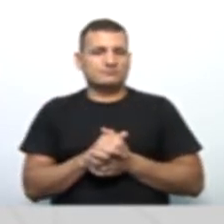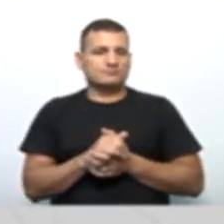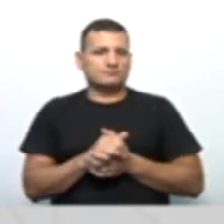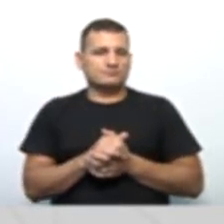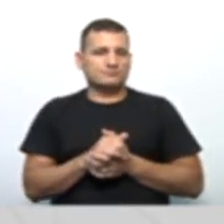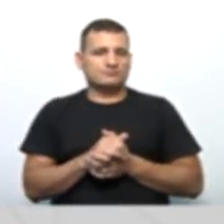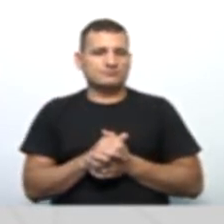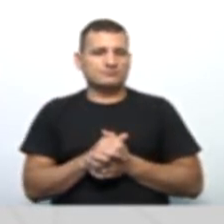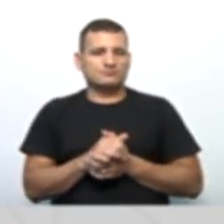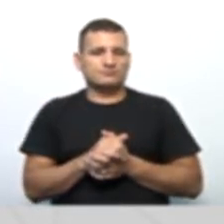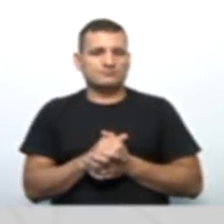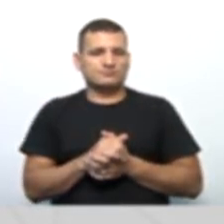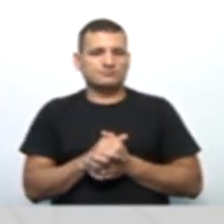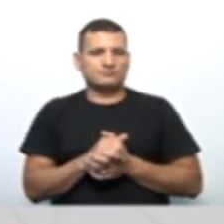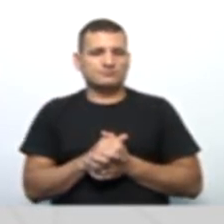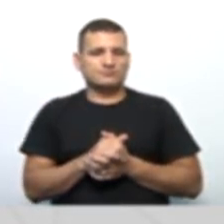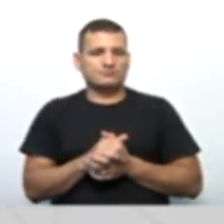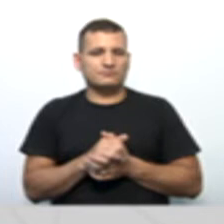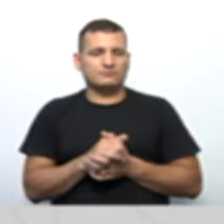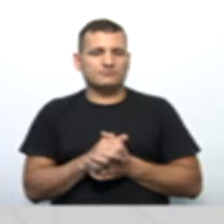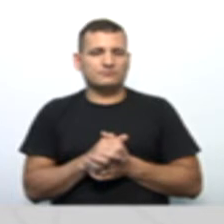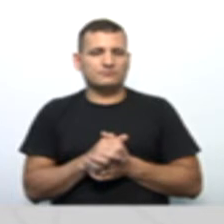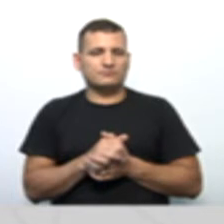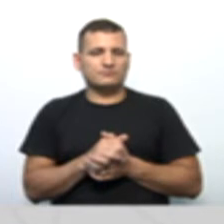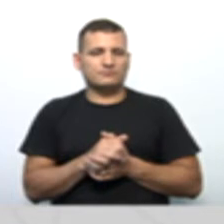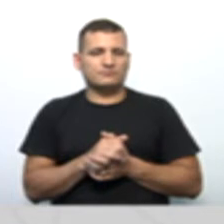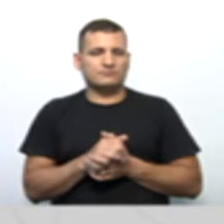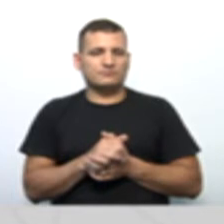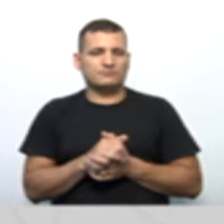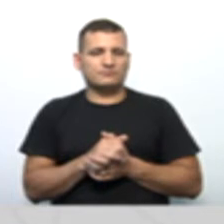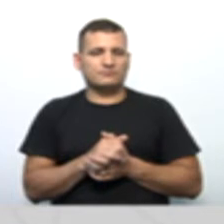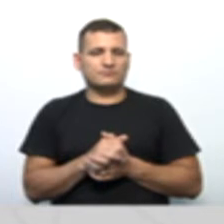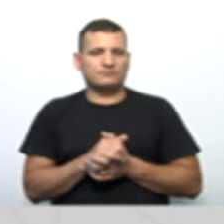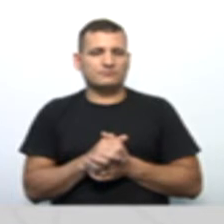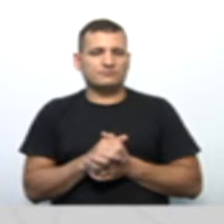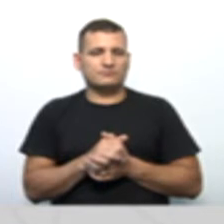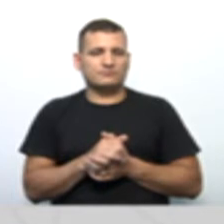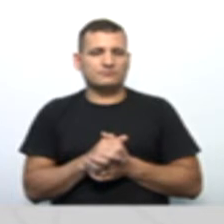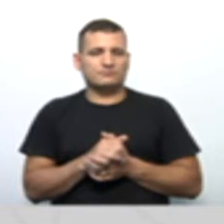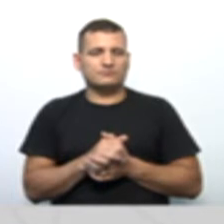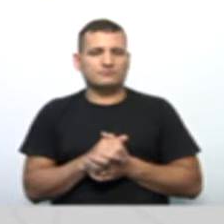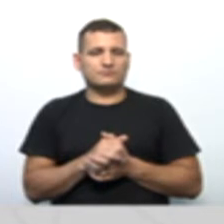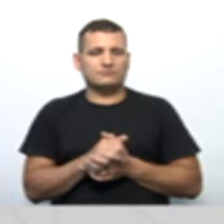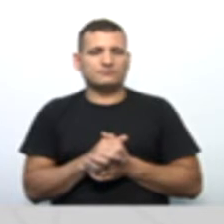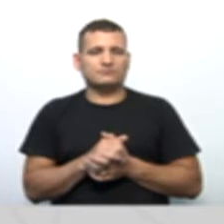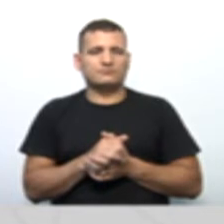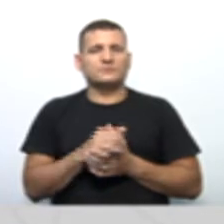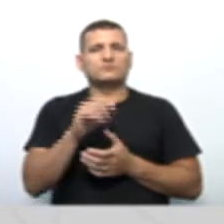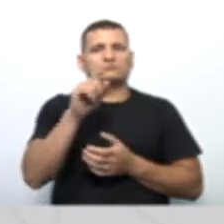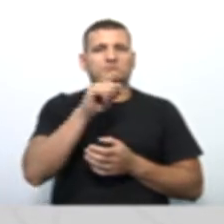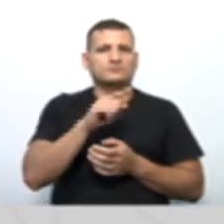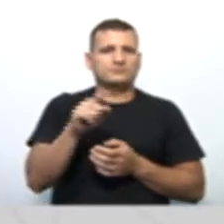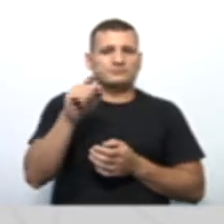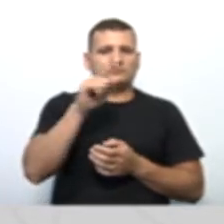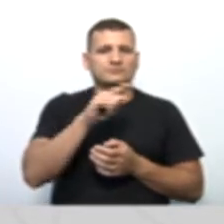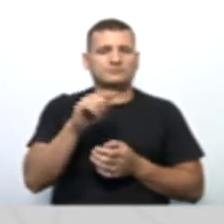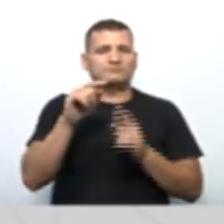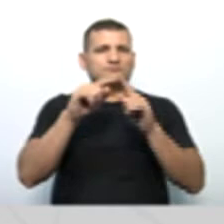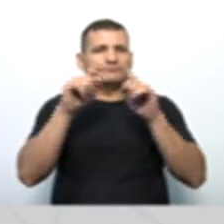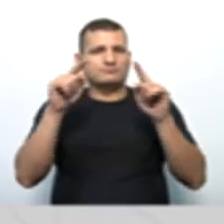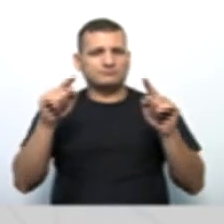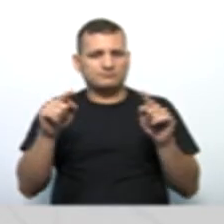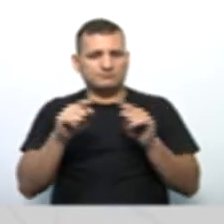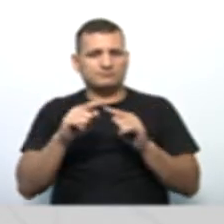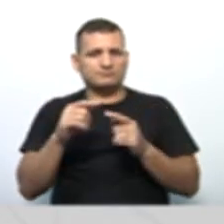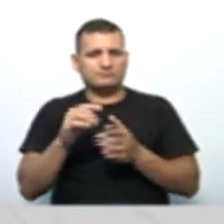puxou ele vai ficar aí você vai escolher o que você quer uma caixa uma caixa redonda ou um círculo num e lips aí que era